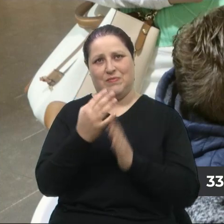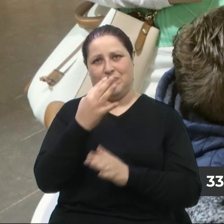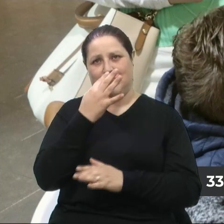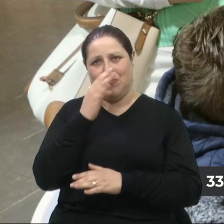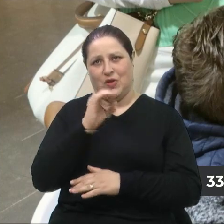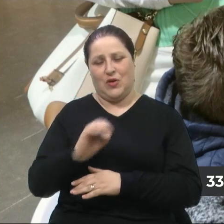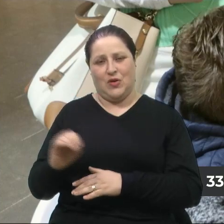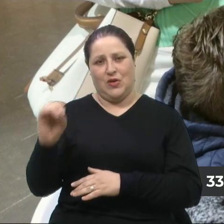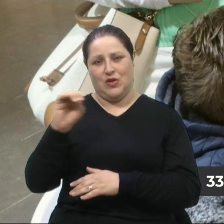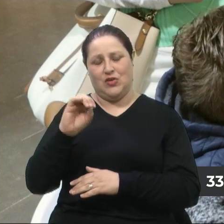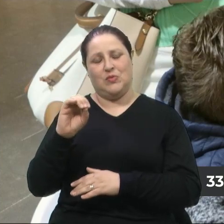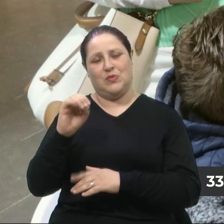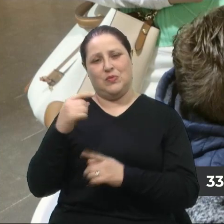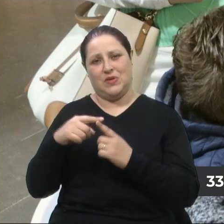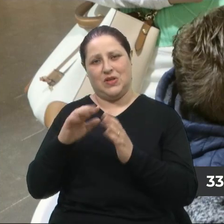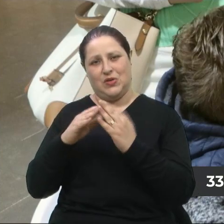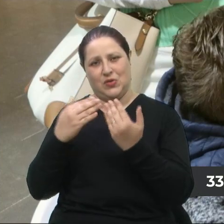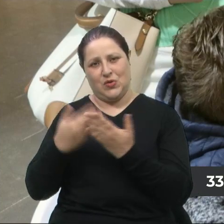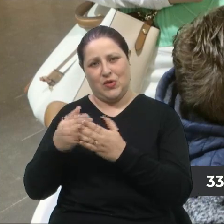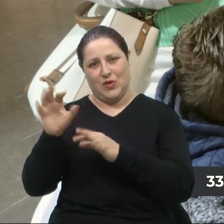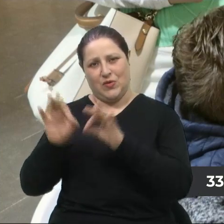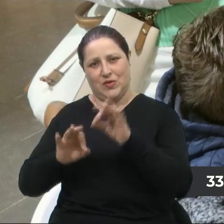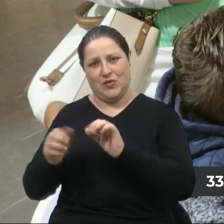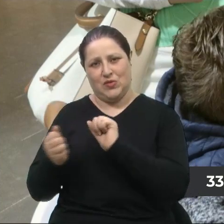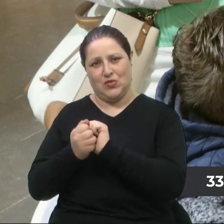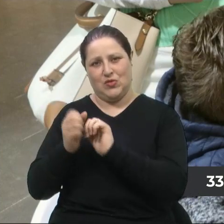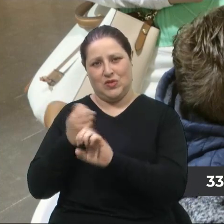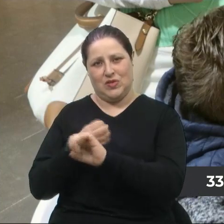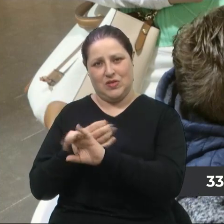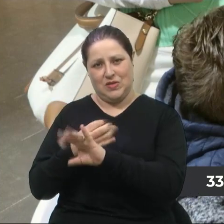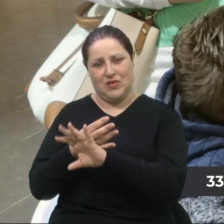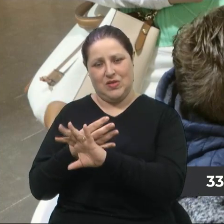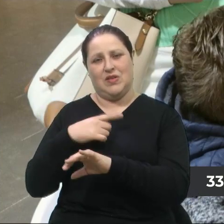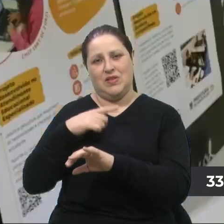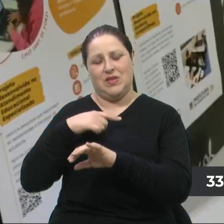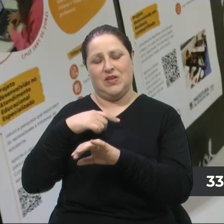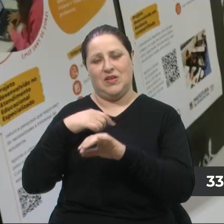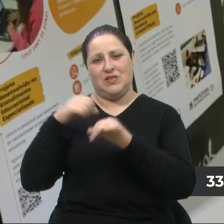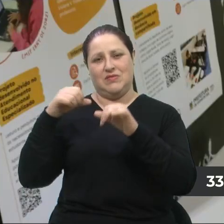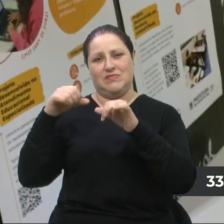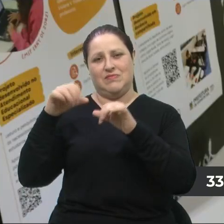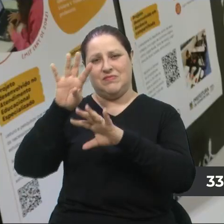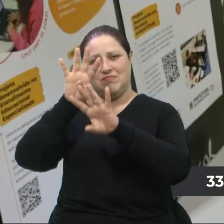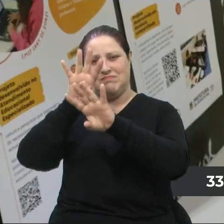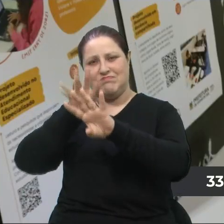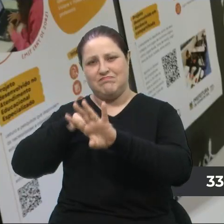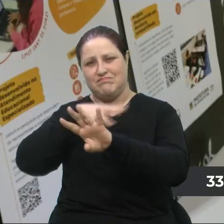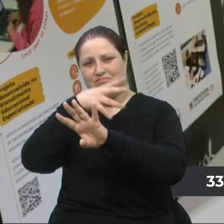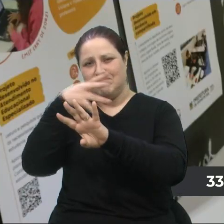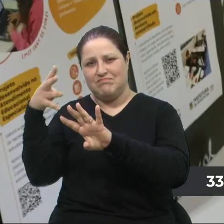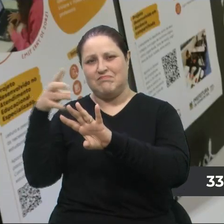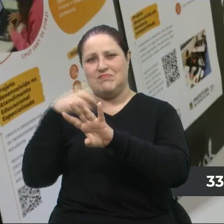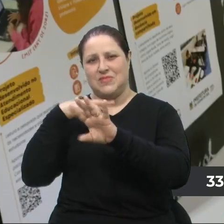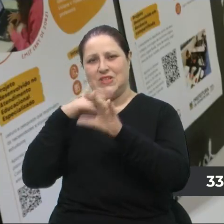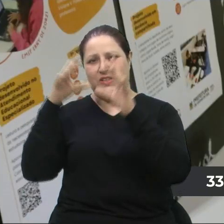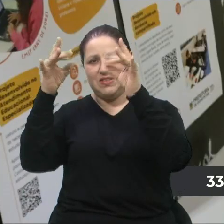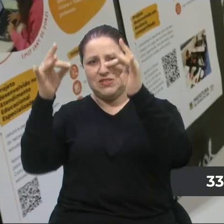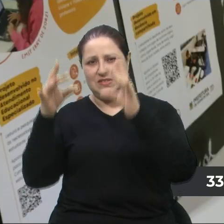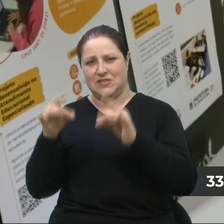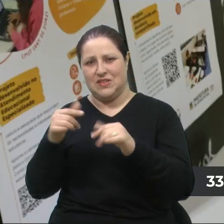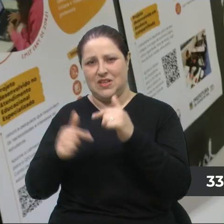conseguiram organizar, né, ali com a SMED. Então, dos Aramados tem um pouquinho dos trabalhos dessas crianças, aqueles